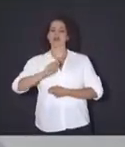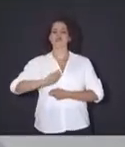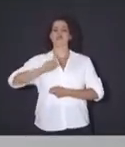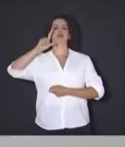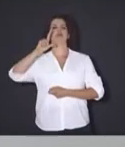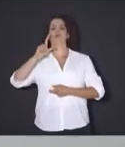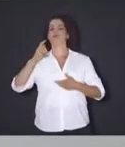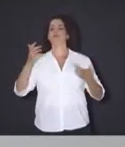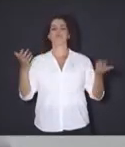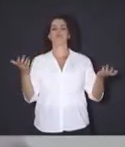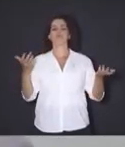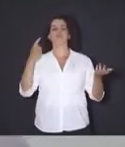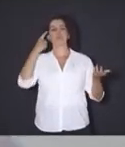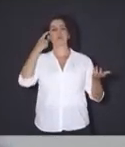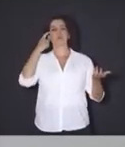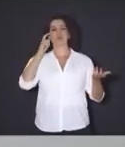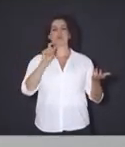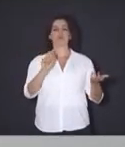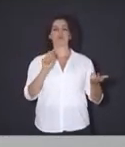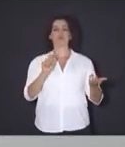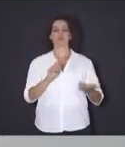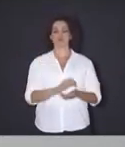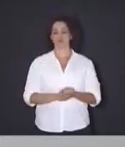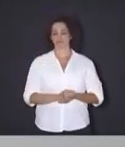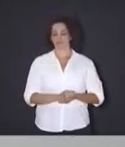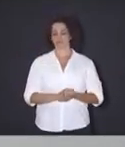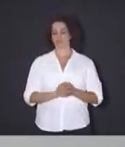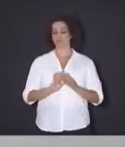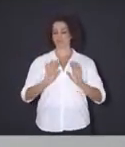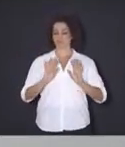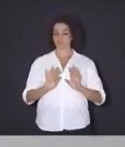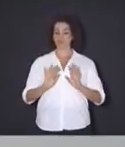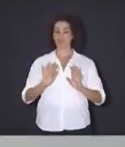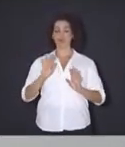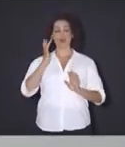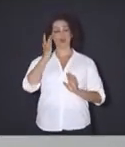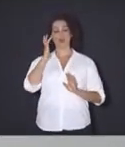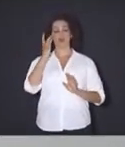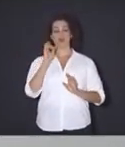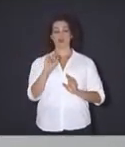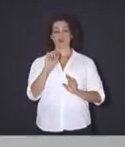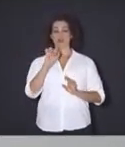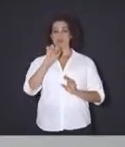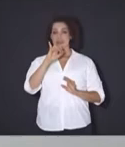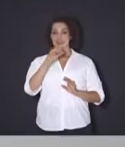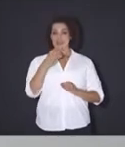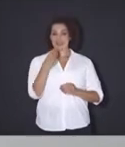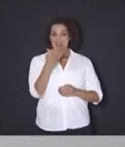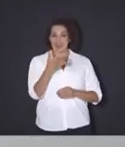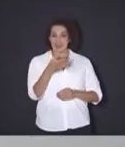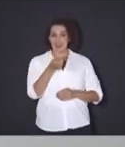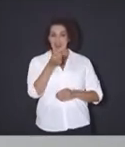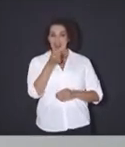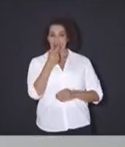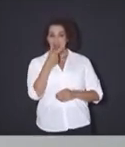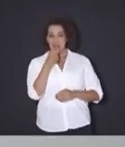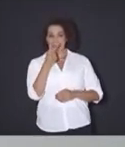que o remédio provocou um agravamento da doença já a partir de 2015